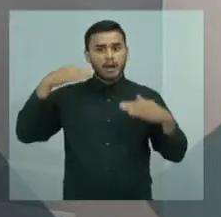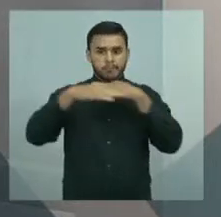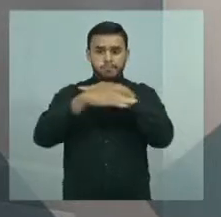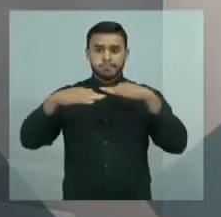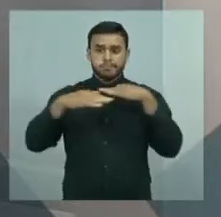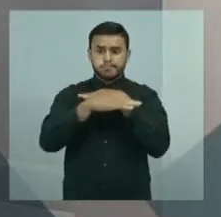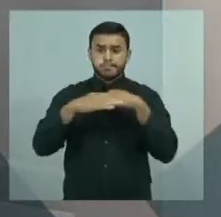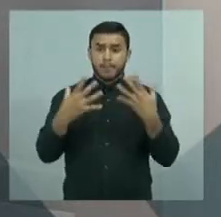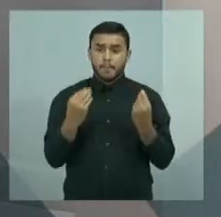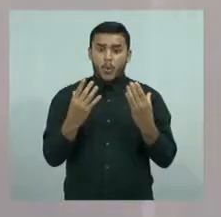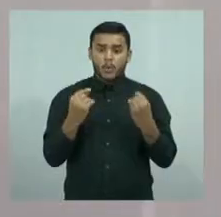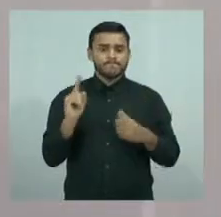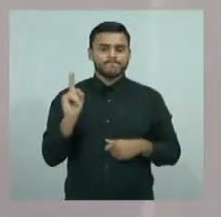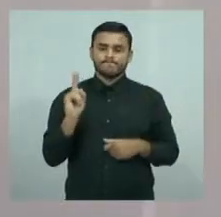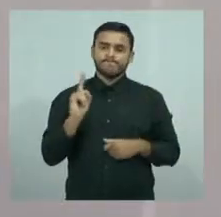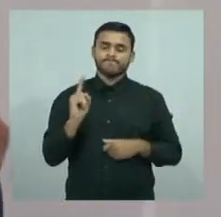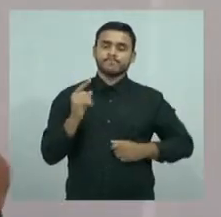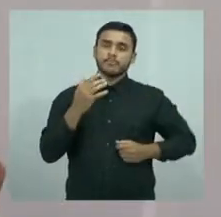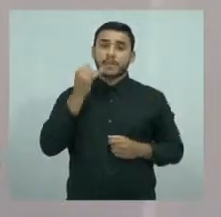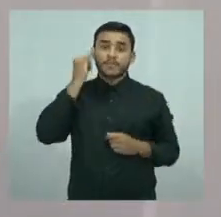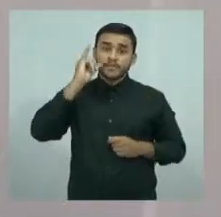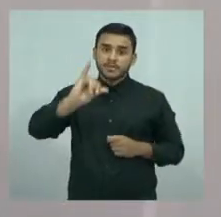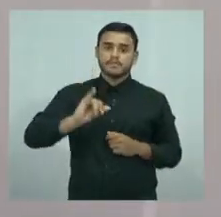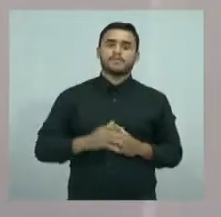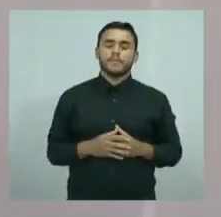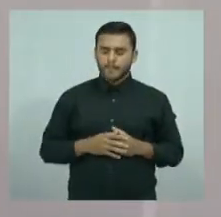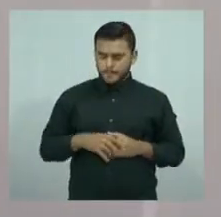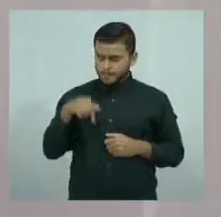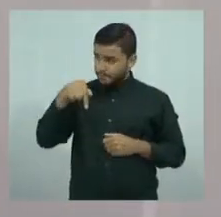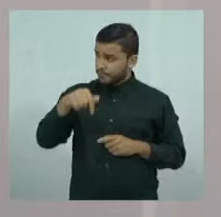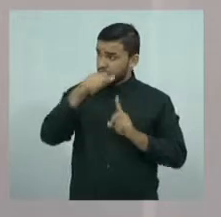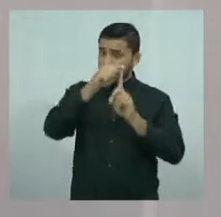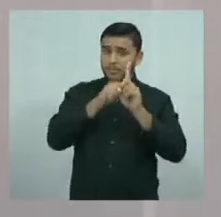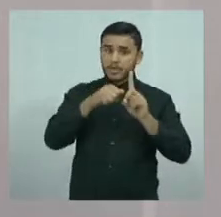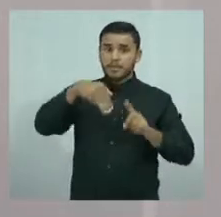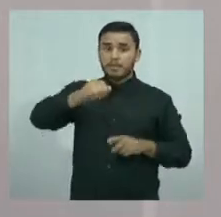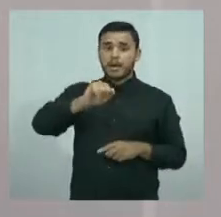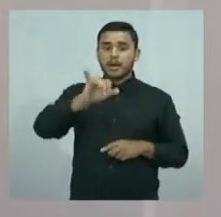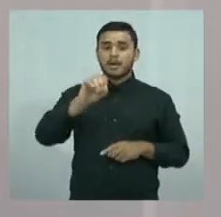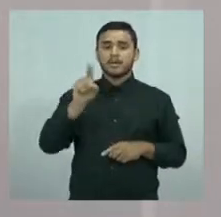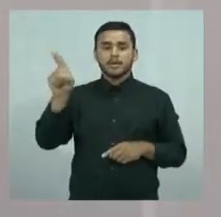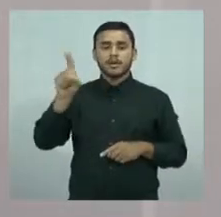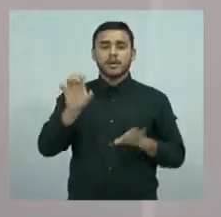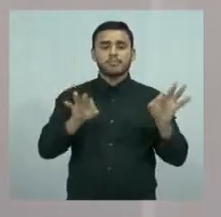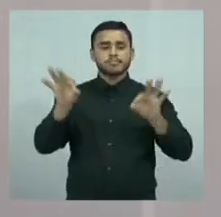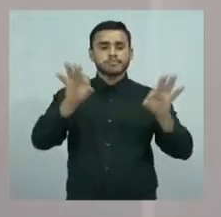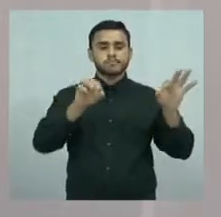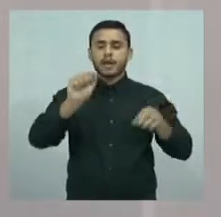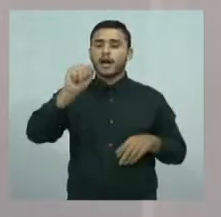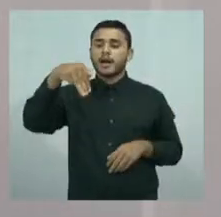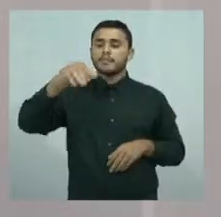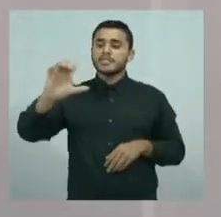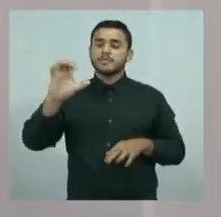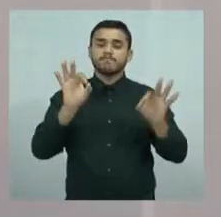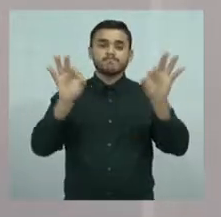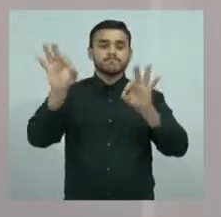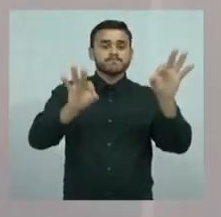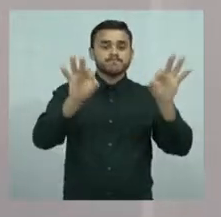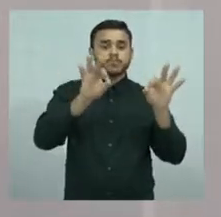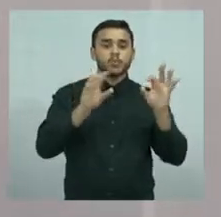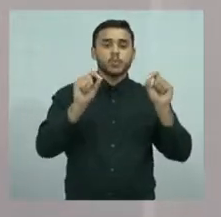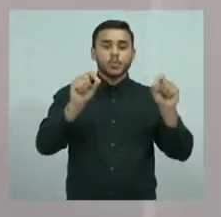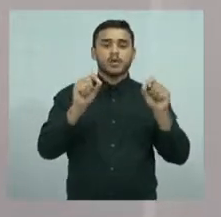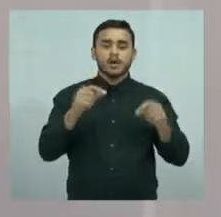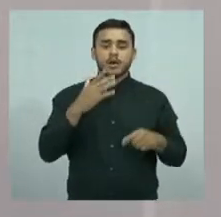Agora mesmo, no mês de maio, por conta deste nosso requerimento, a AMC já está fazendo algumas intervenções, por exemplo,